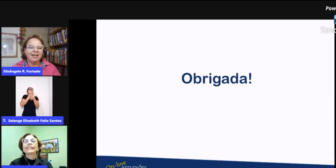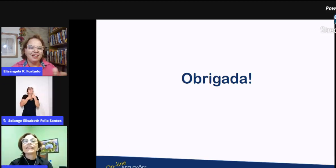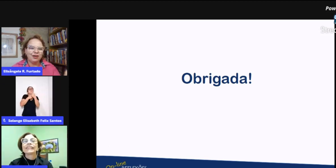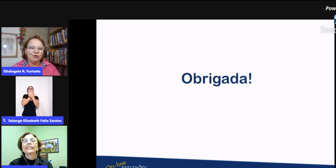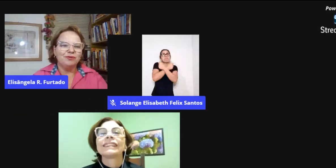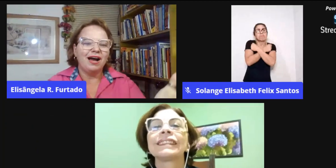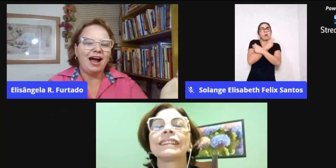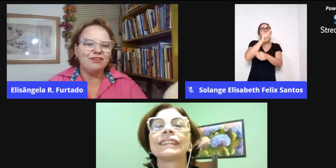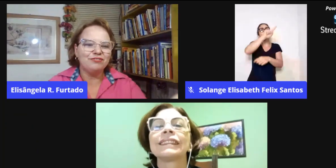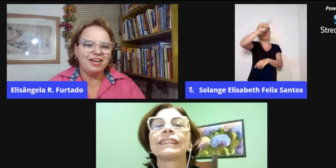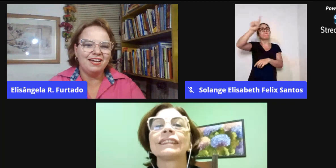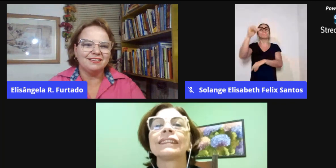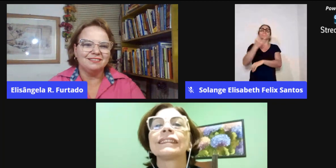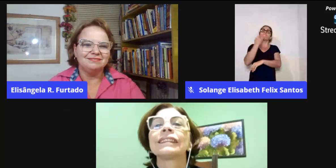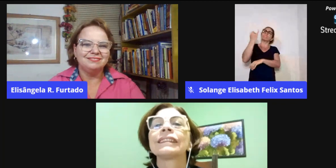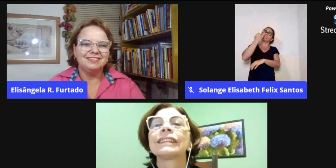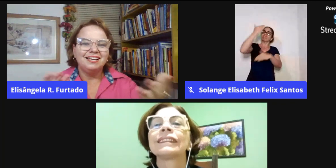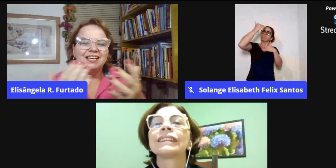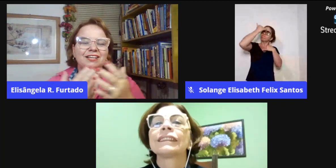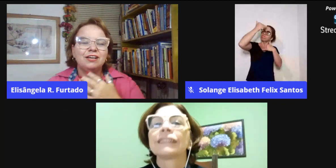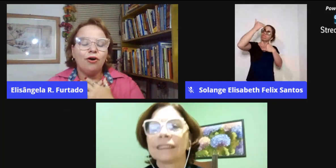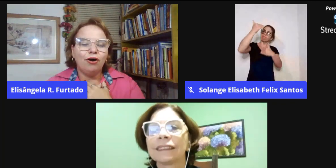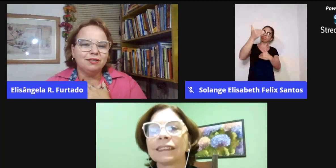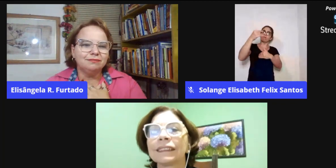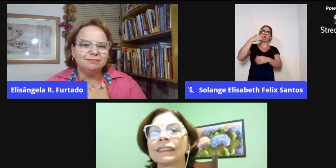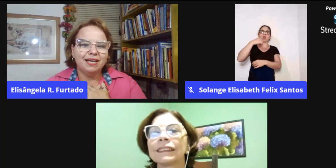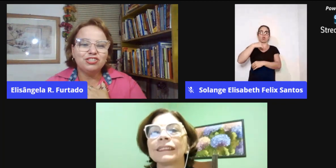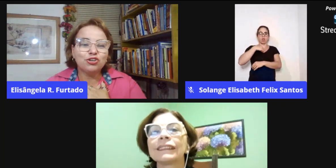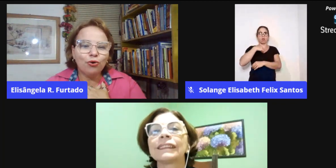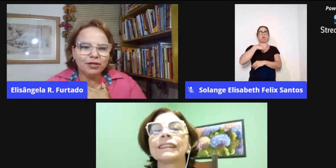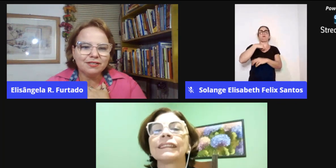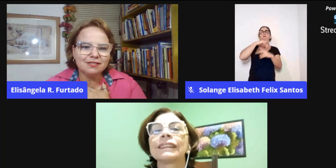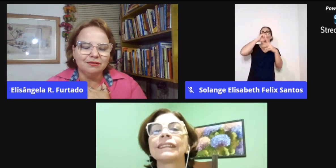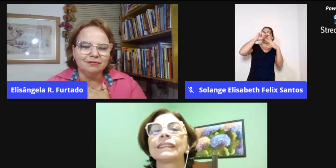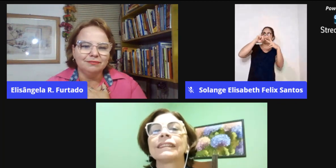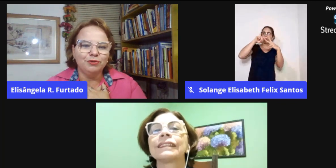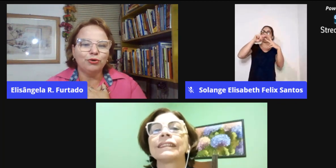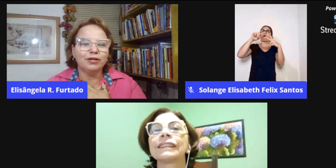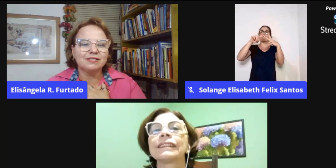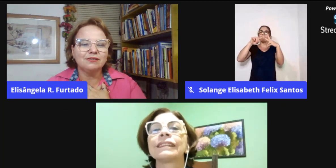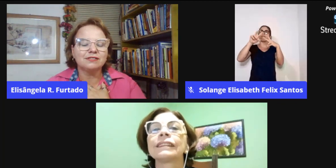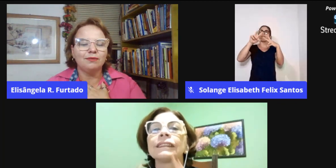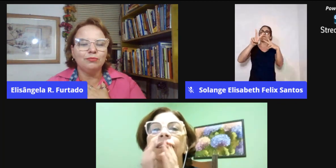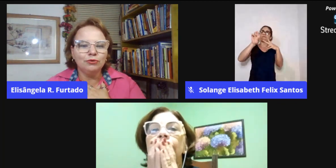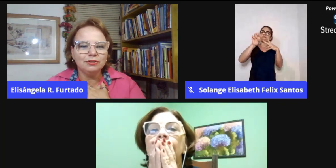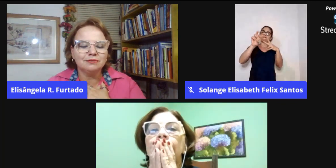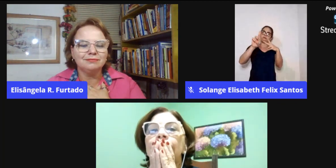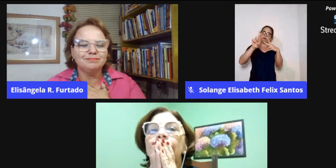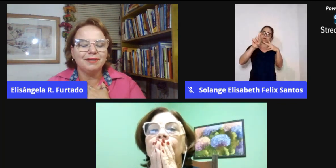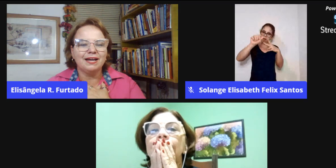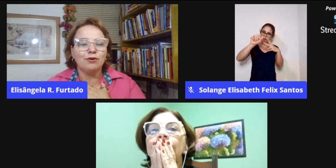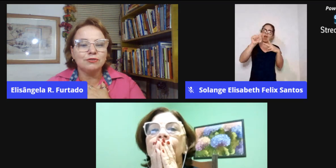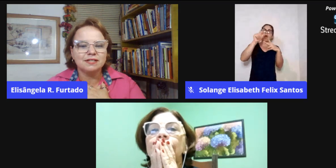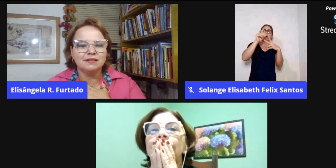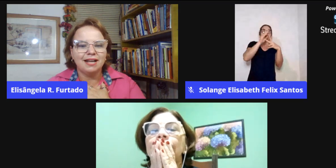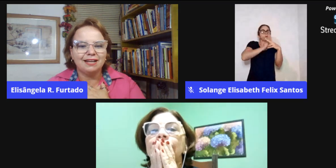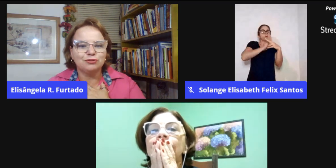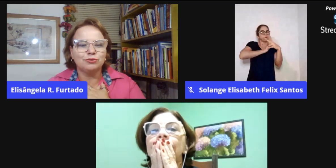obrigado. Eu, a Vera, olha, é de coração. Meu coração está